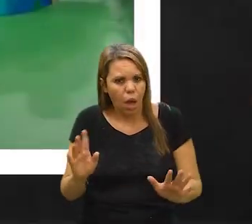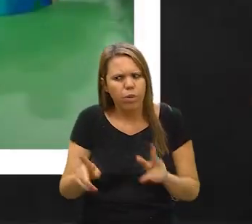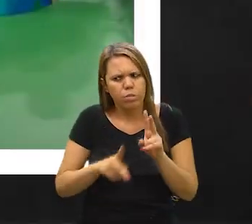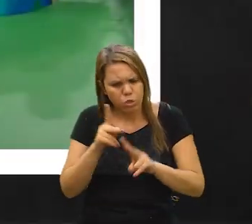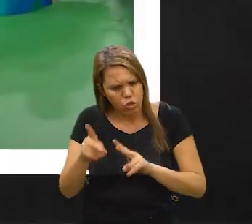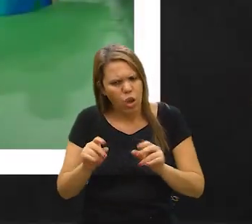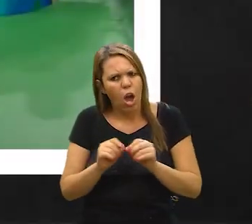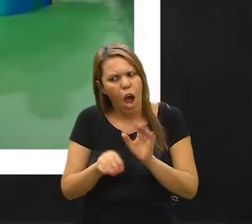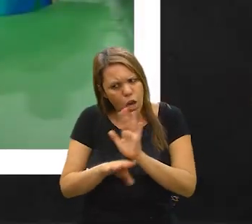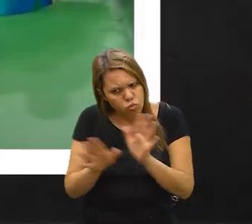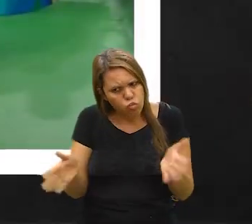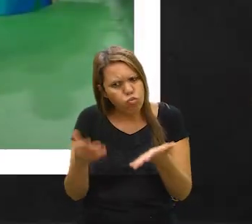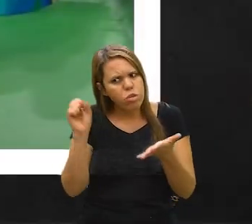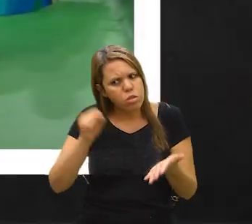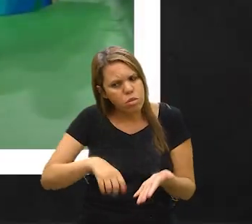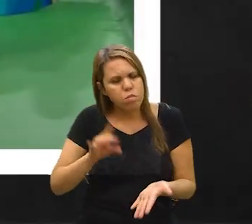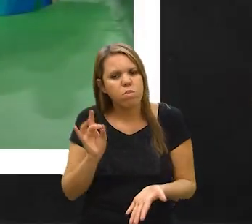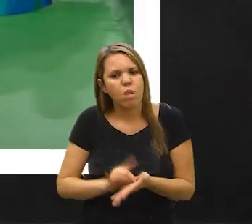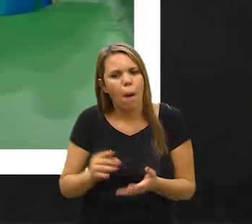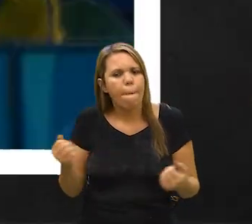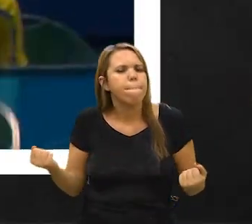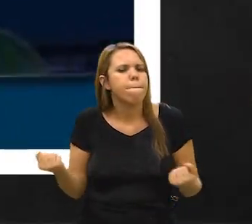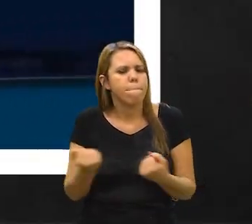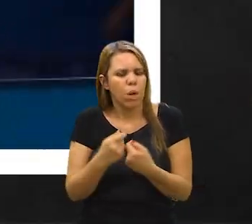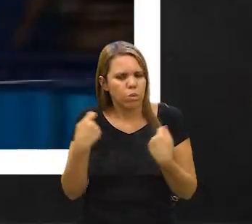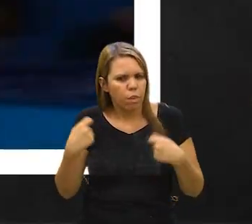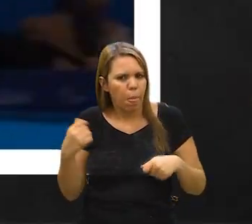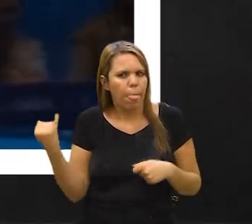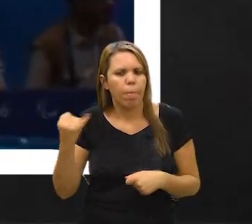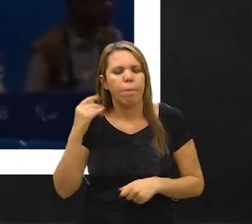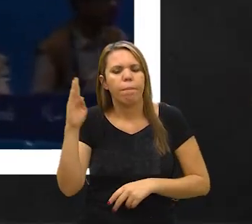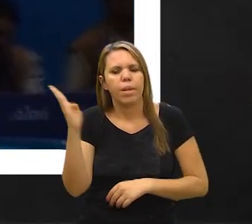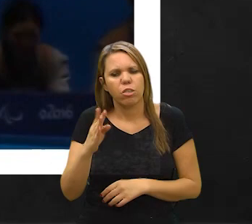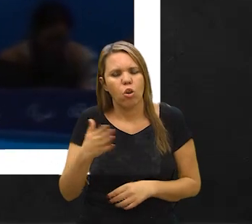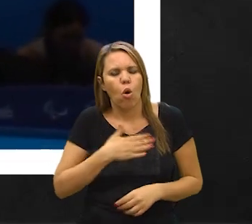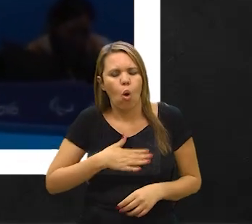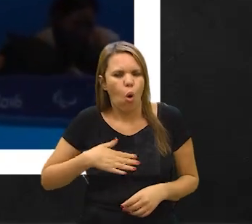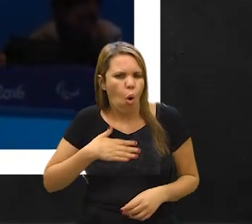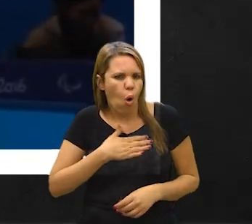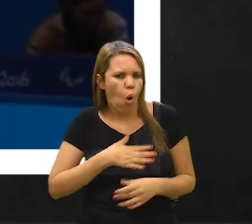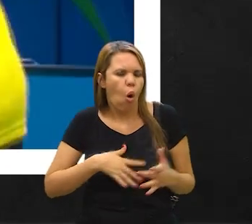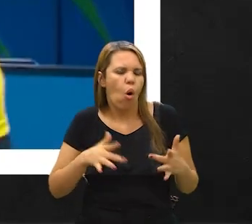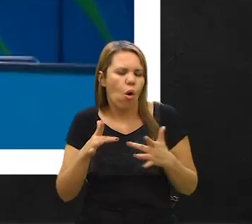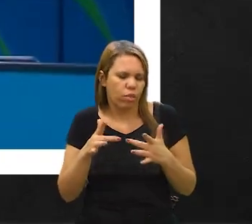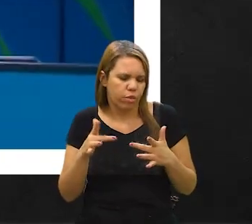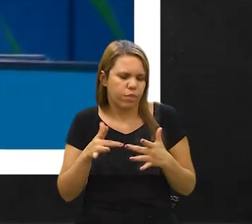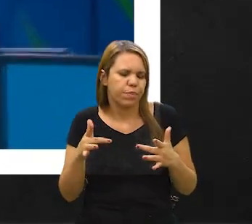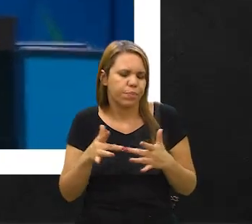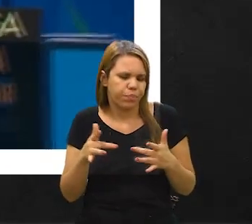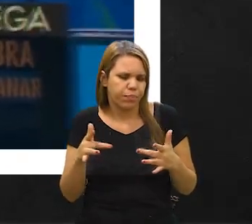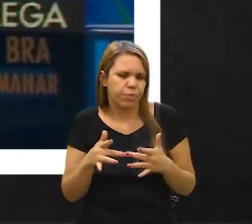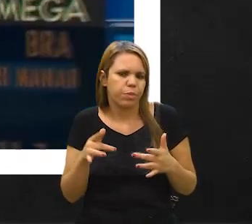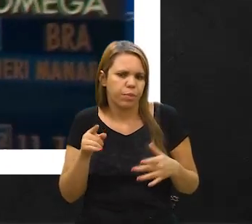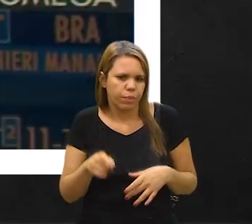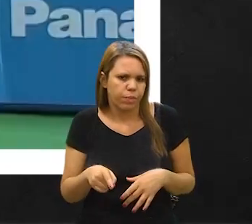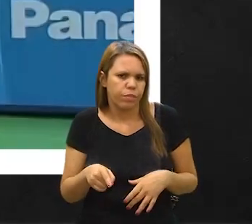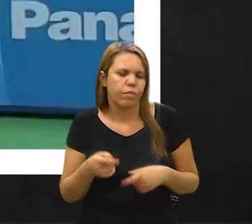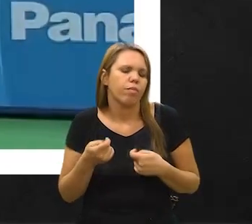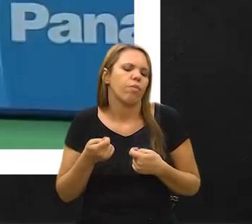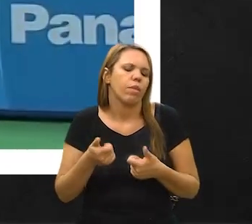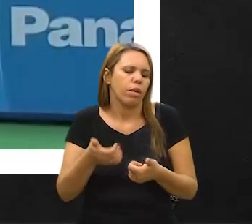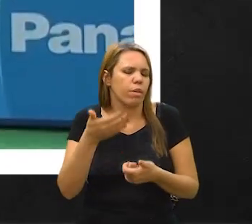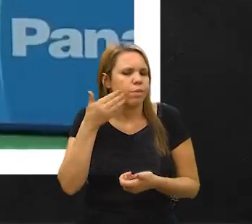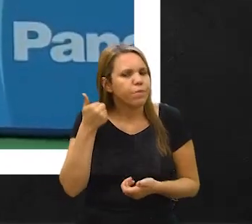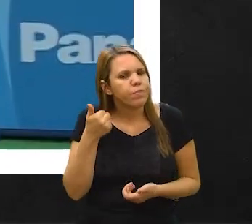Não, mas a torcida faz a diferença mesmo. É um apoio necessário. O brasileiro gosta desse calor, desse contato, então você tira